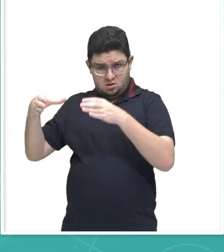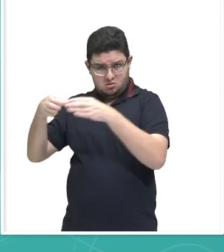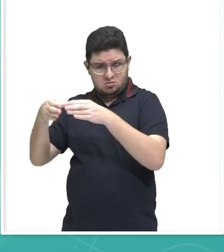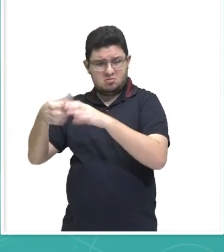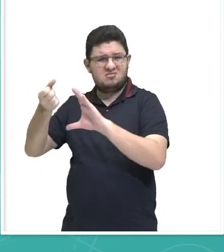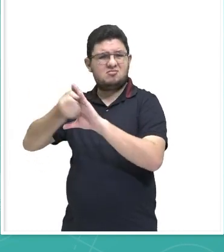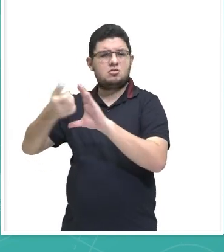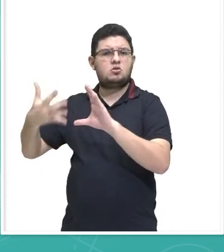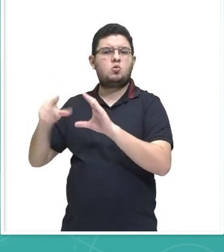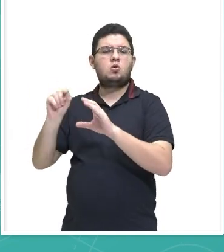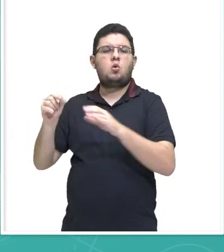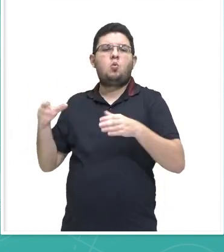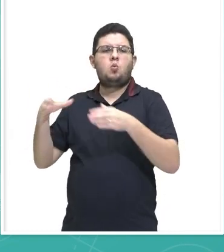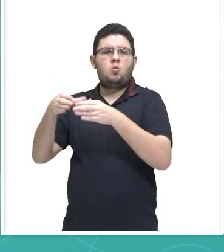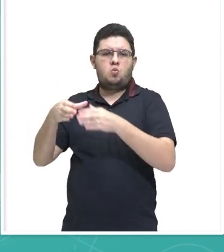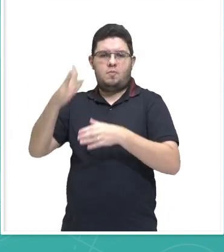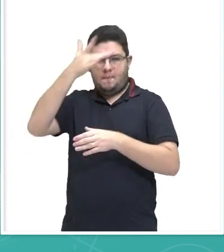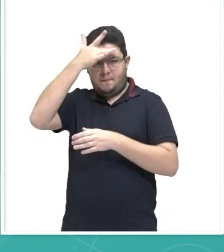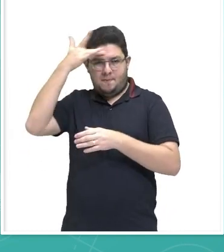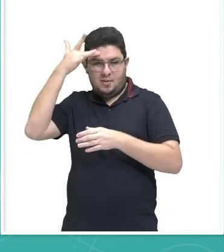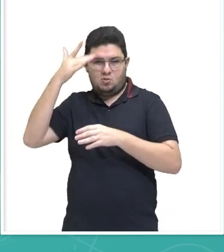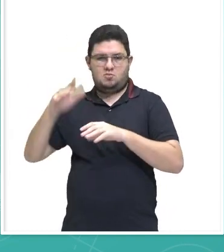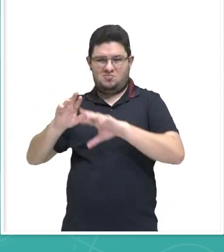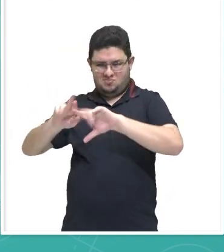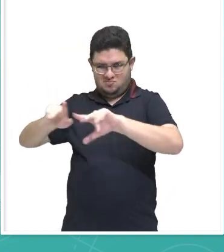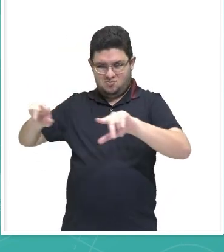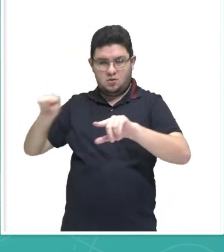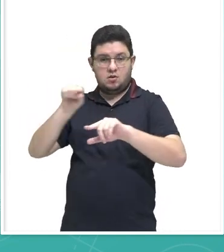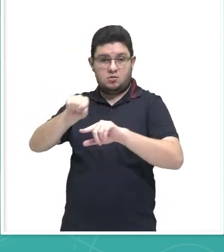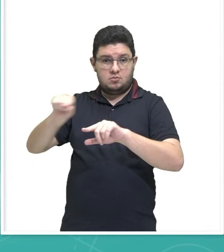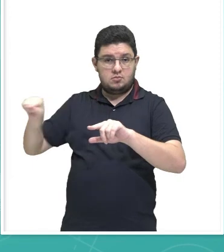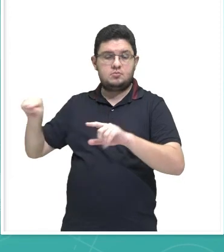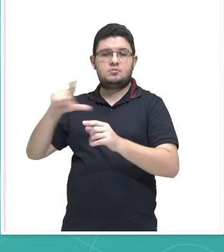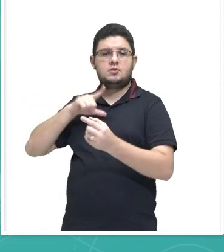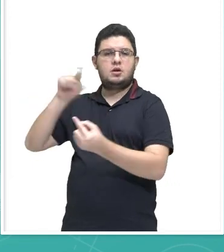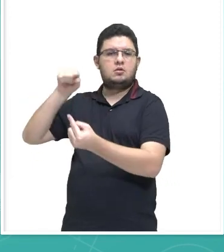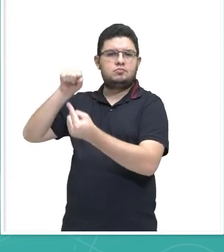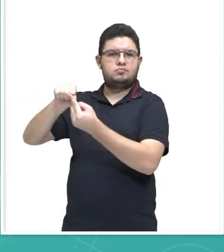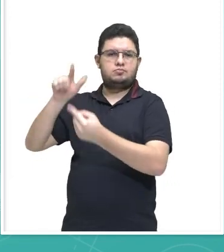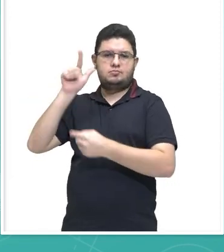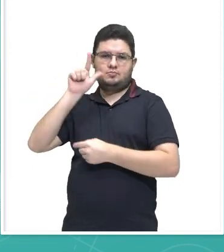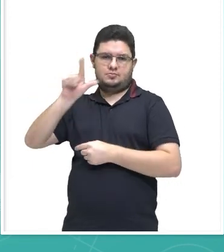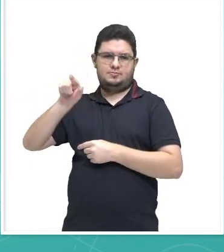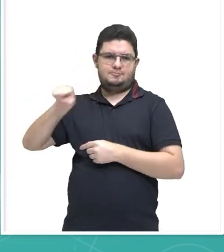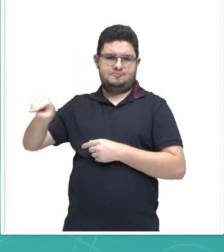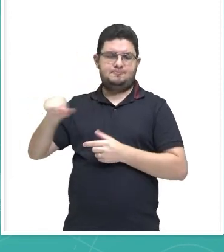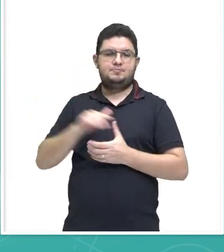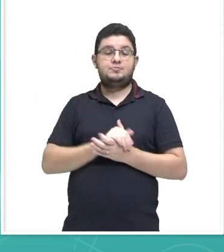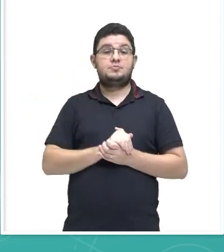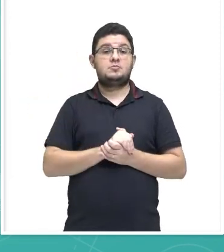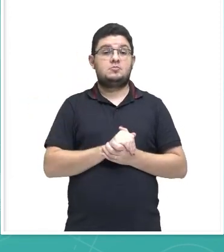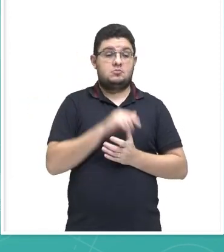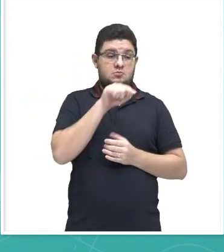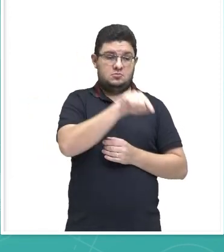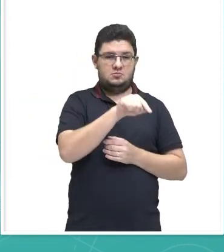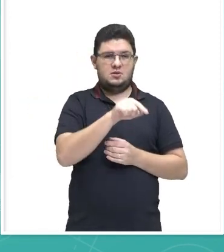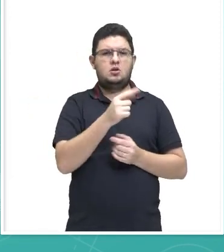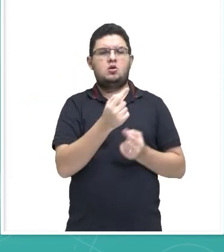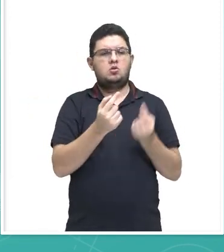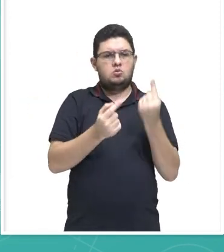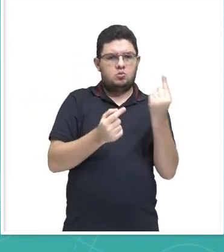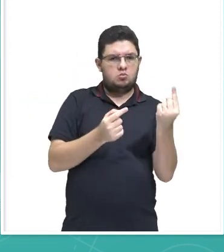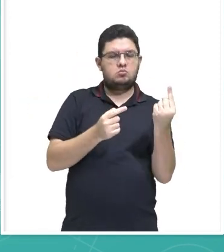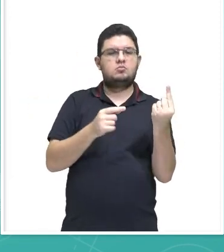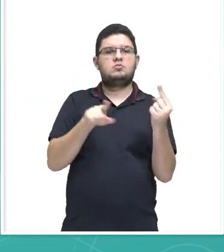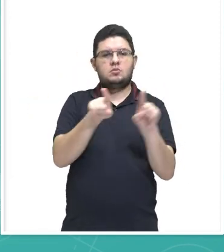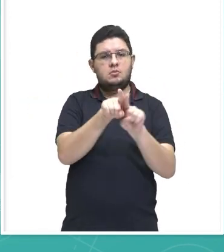diz, de um grupo de pessoas que vão ali juntos chegar ao objetivo do jogo. No esporte individual, o nome também já vem dizendo,